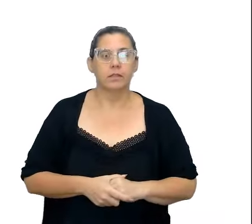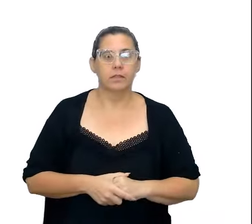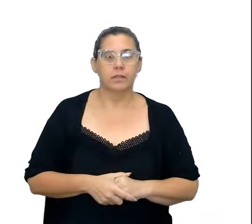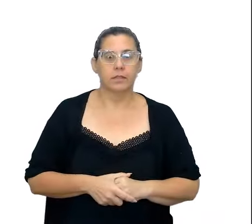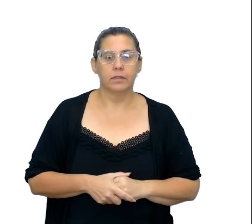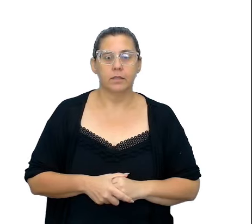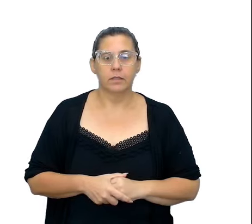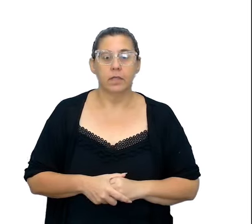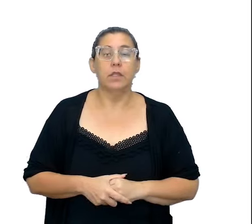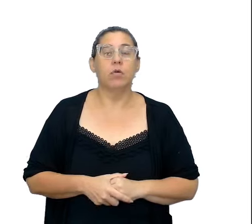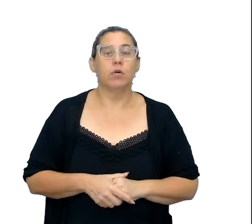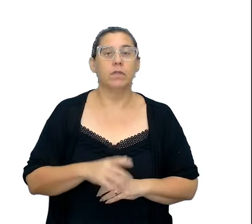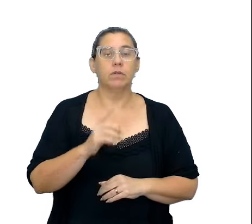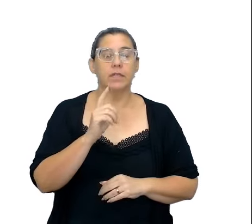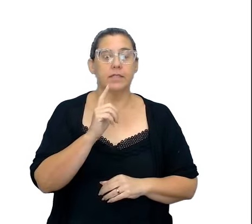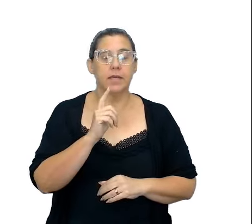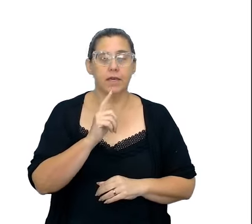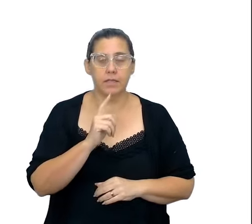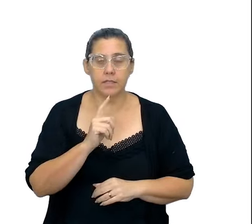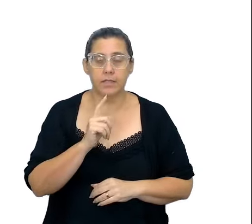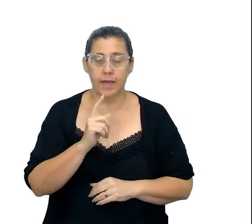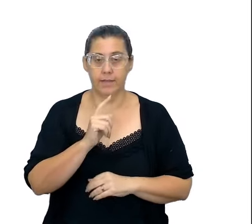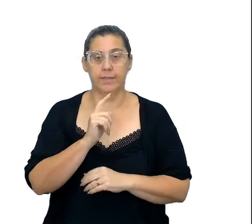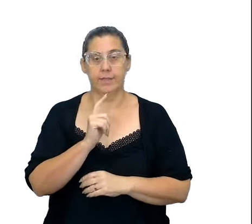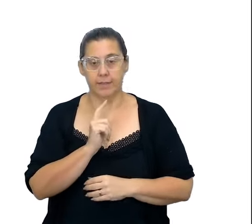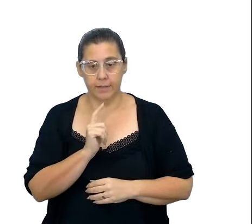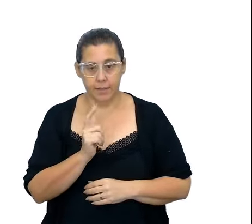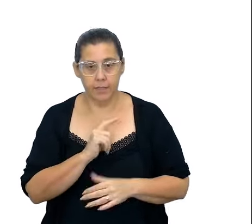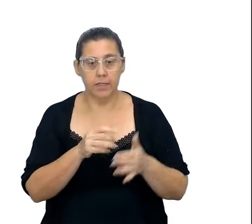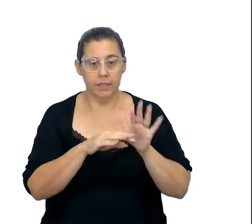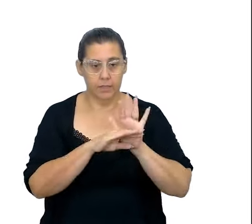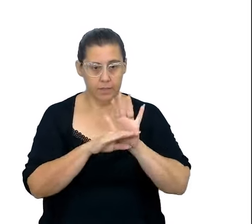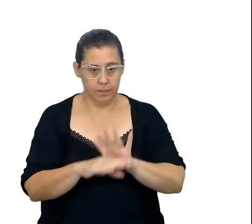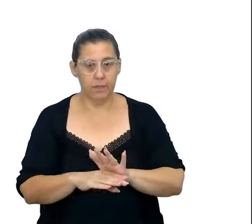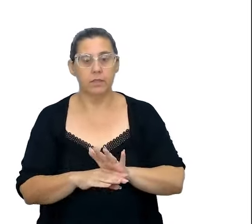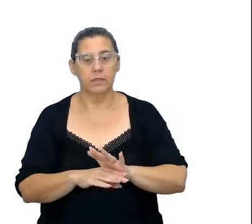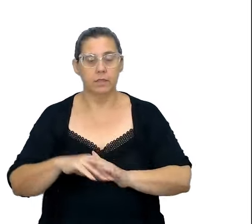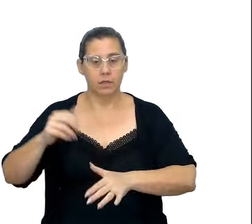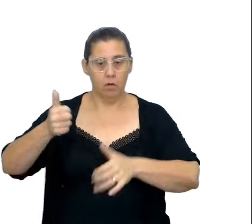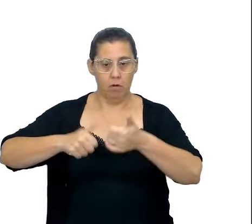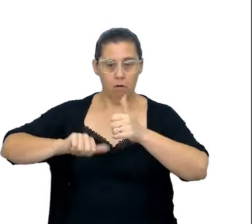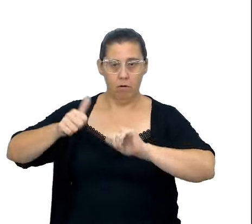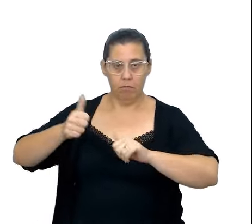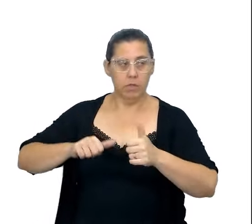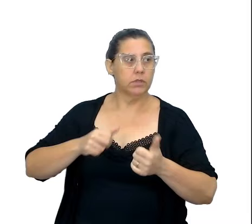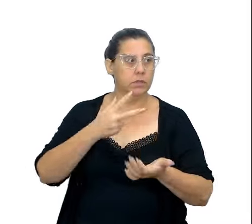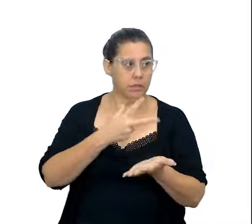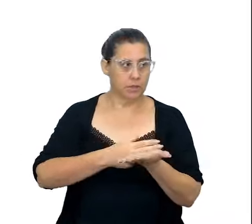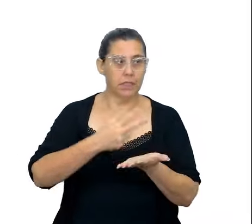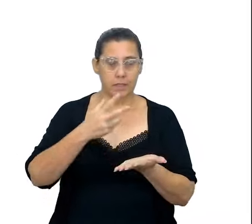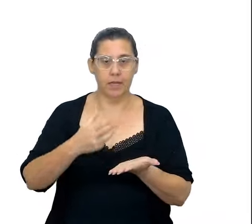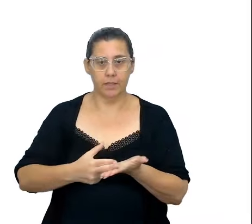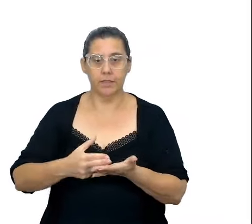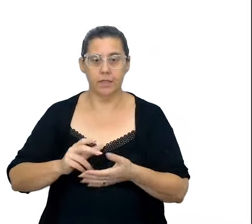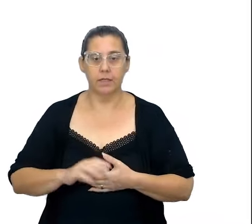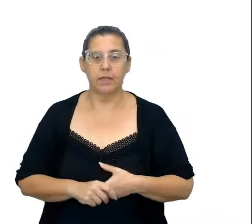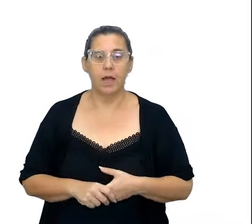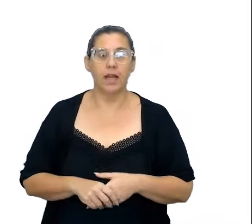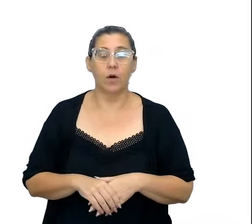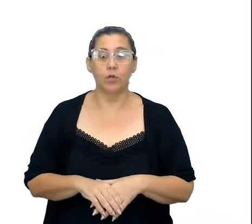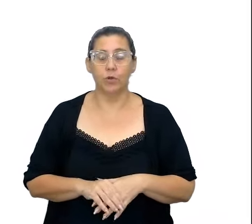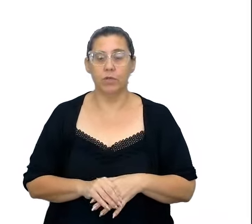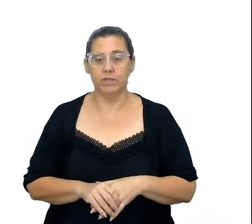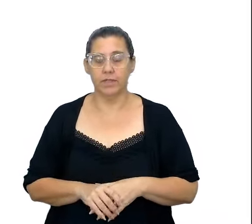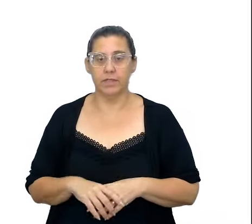final, analisar a criatividade do estudante, incentivar a autoavaliação entre os pares, né, para que eles também